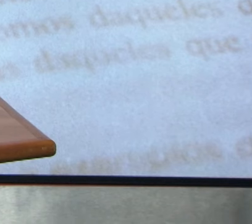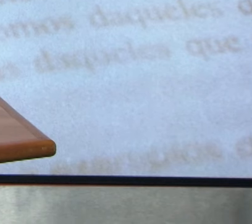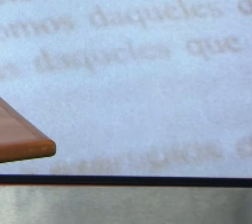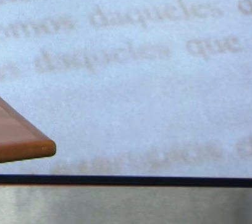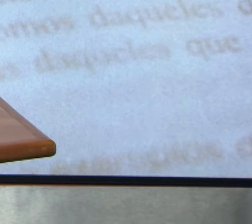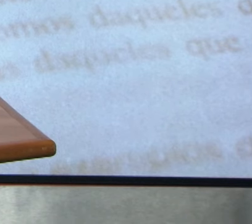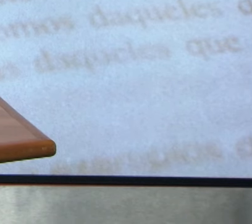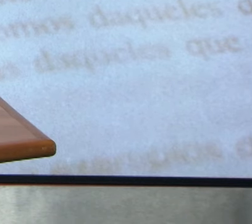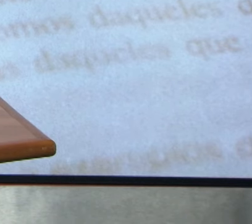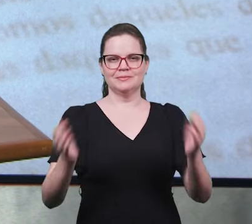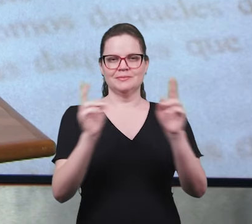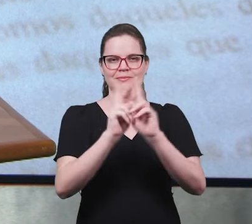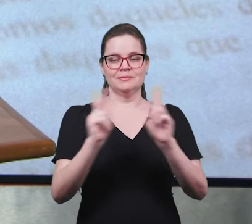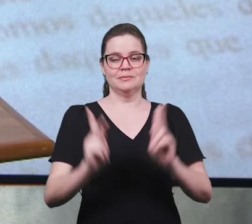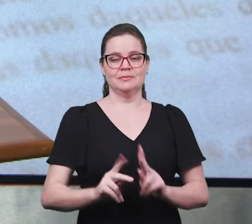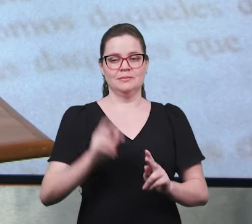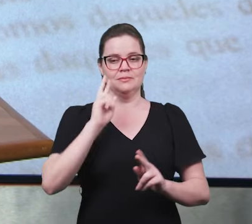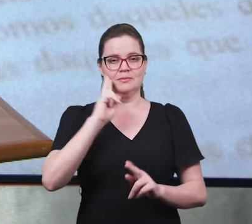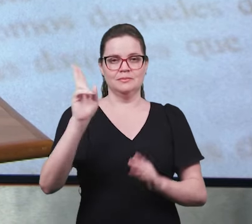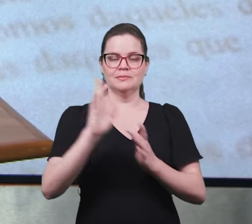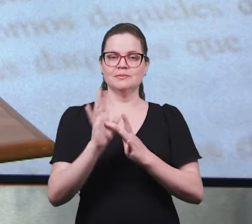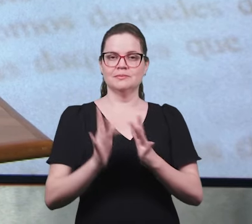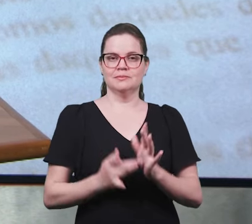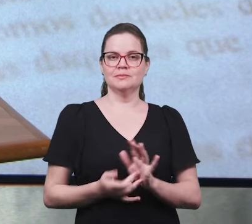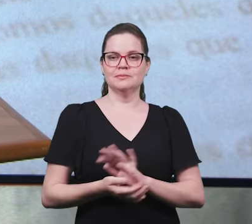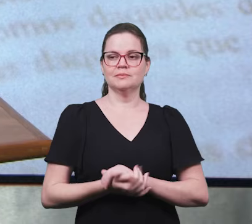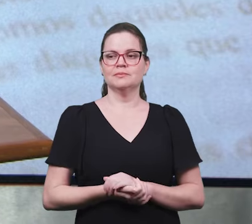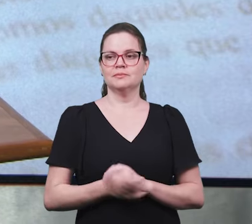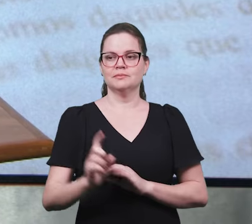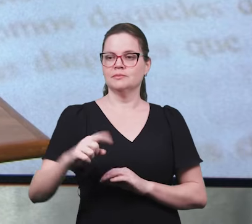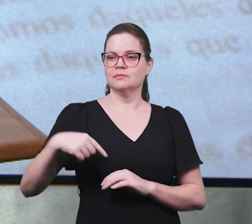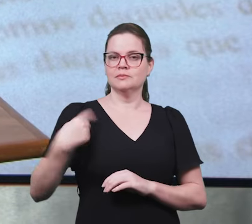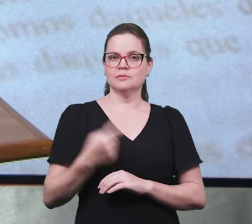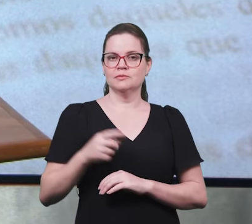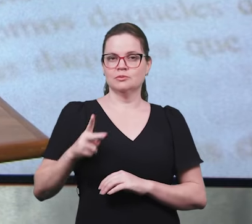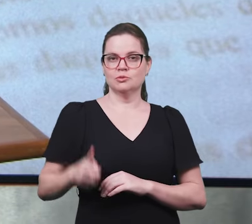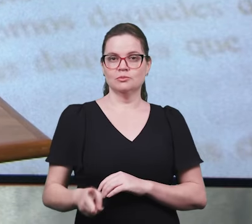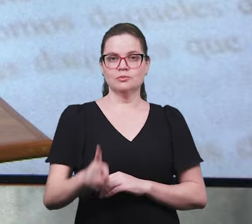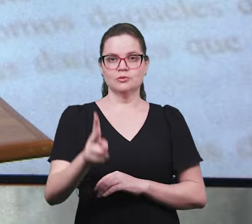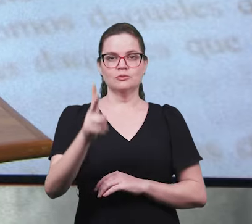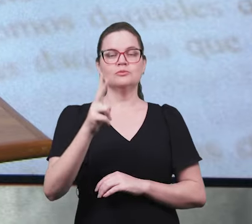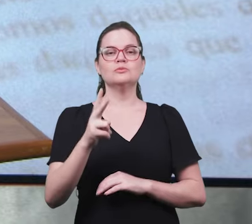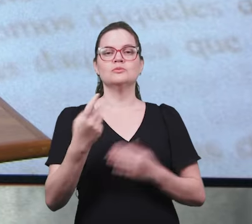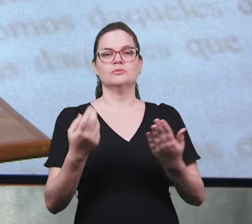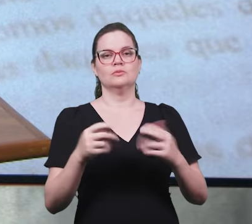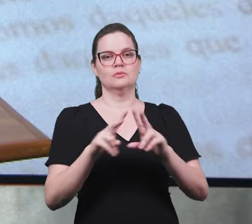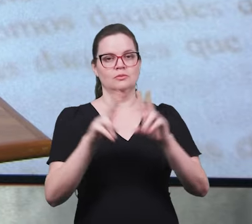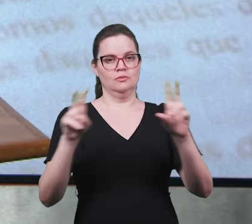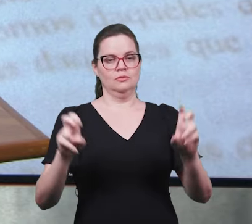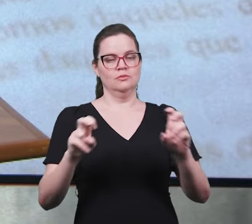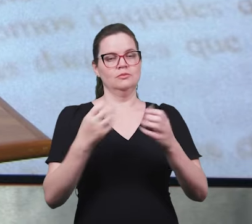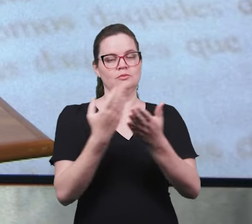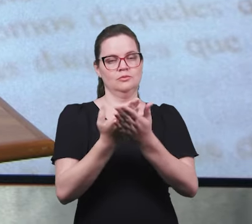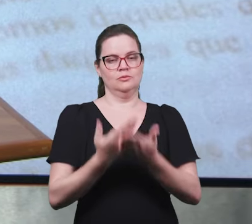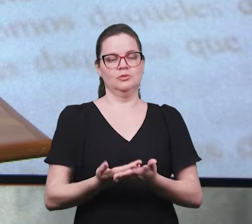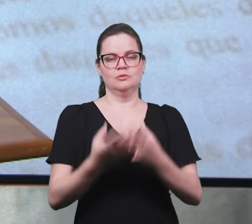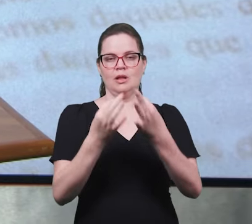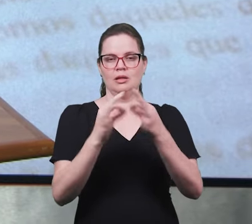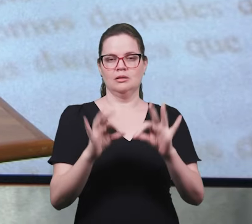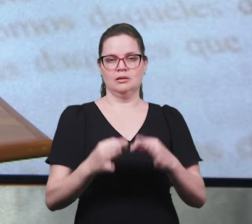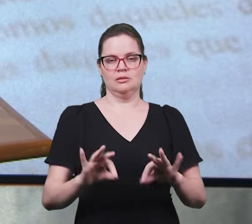Saúdo com a paz do Senhor Jesus. Dando sequência ao nosso curso de síntese da